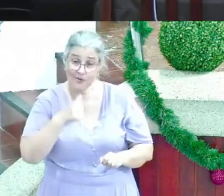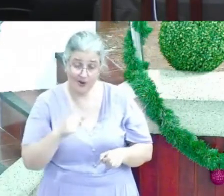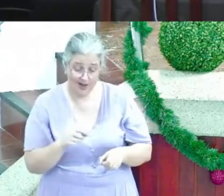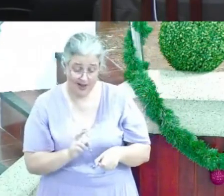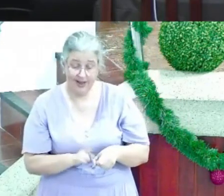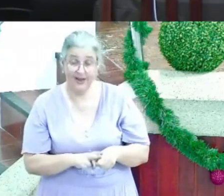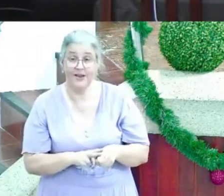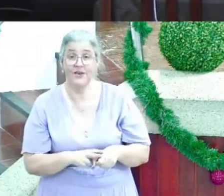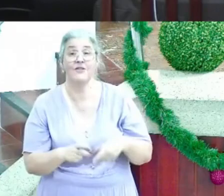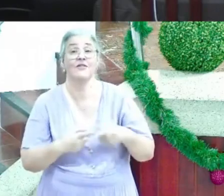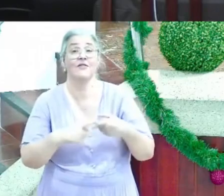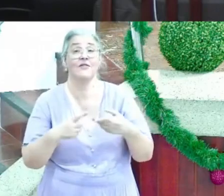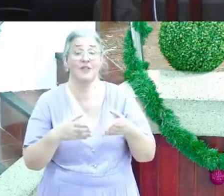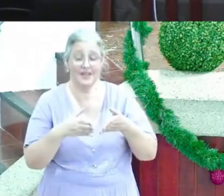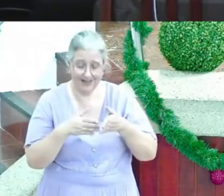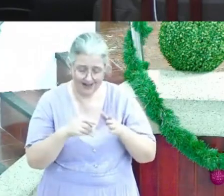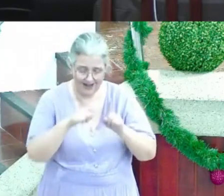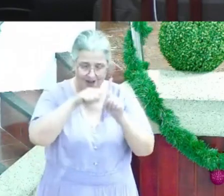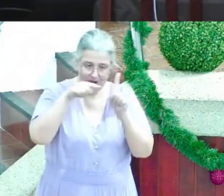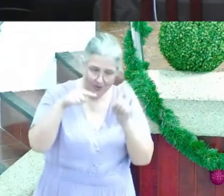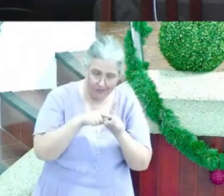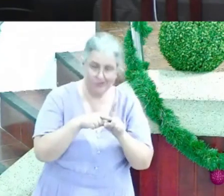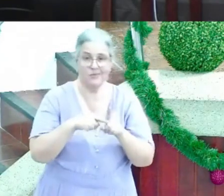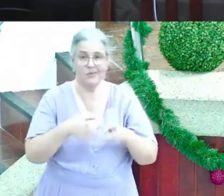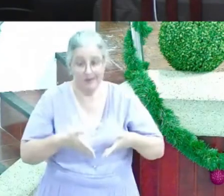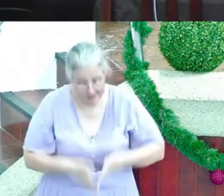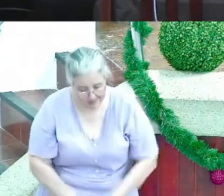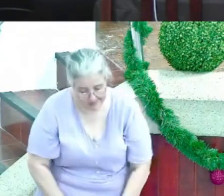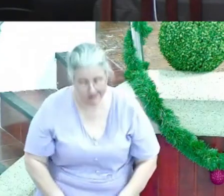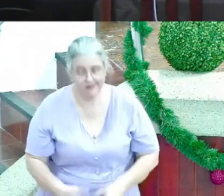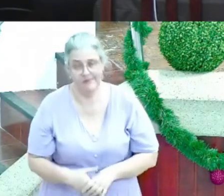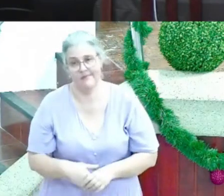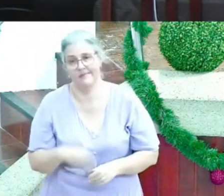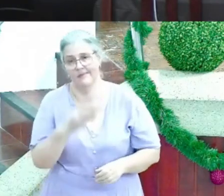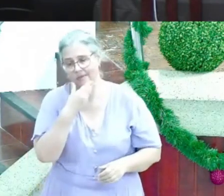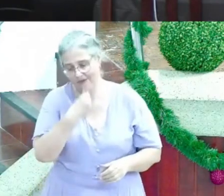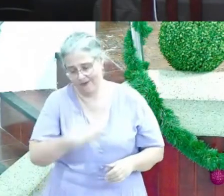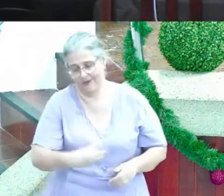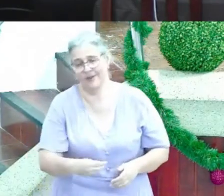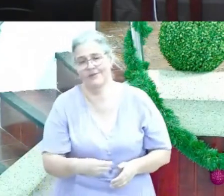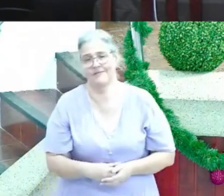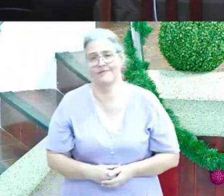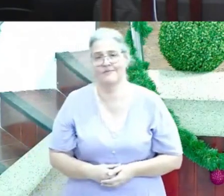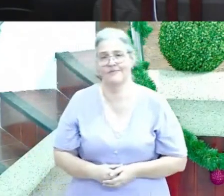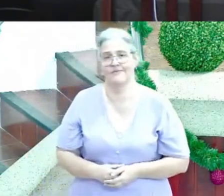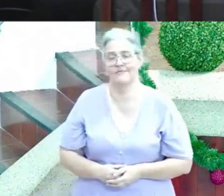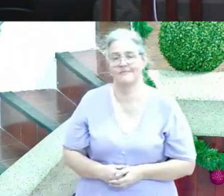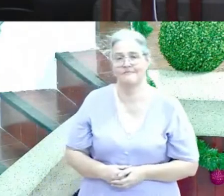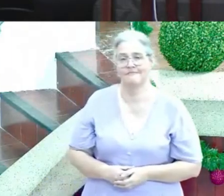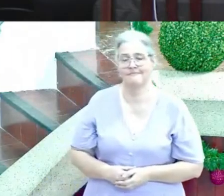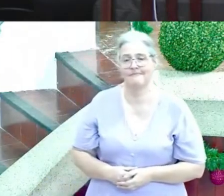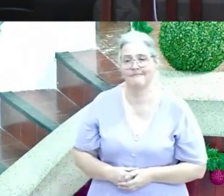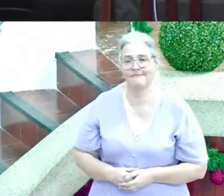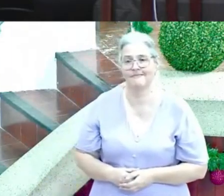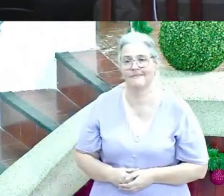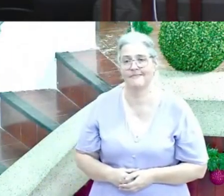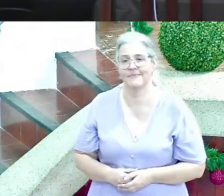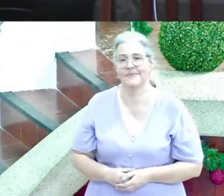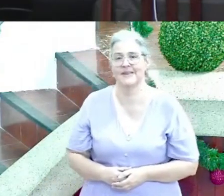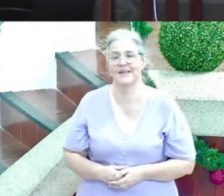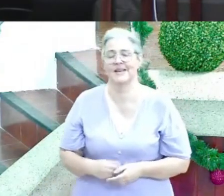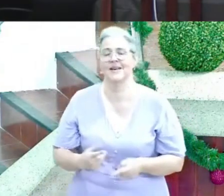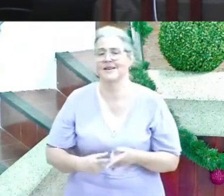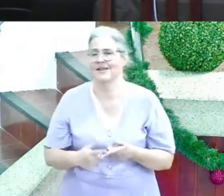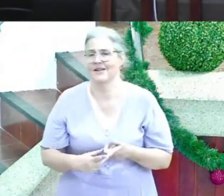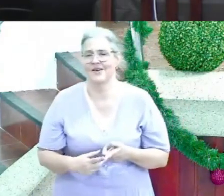Santo. O Natal nos fala da presença de Deus vindo ao mundo para